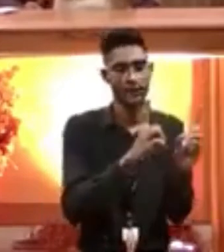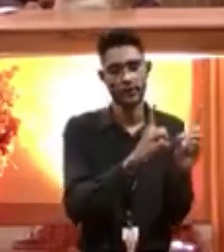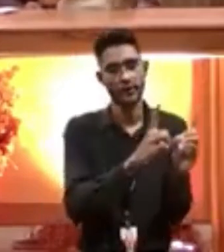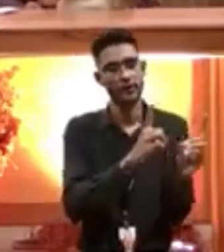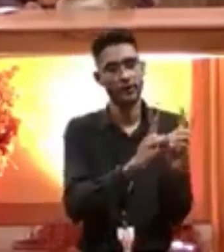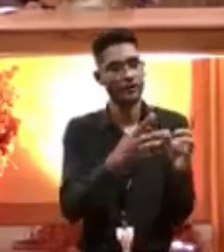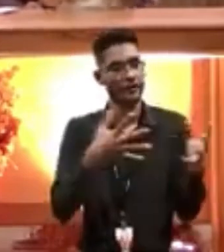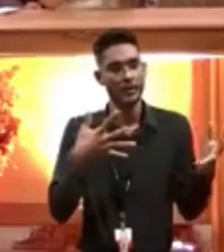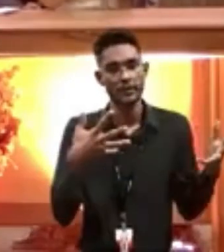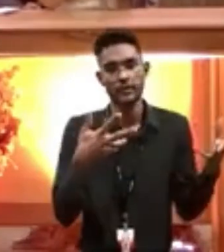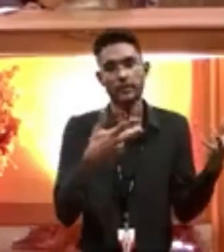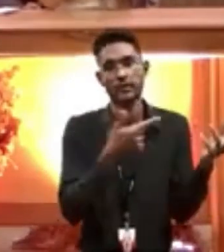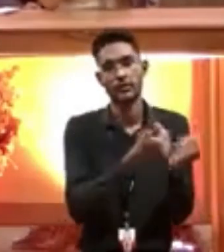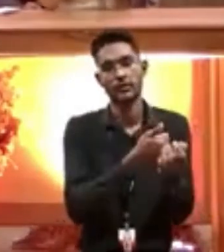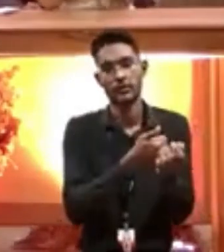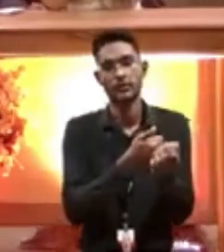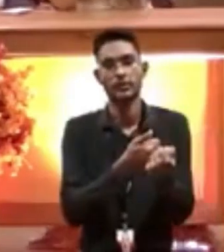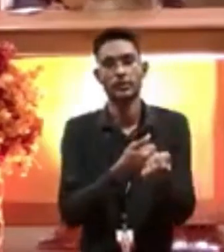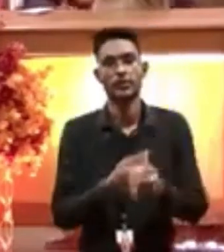Brasa.